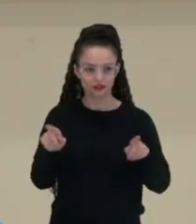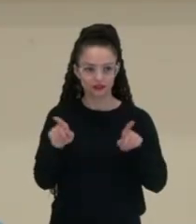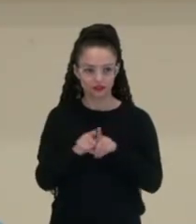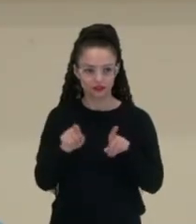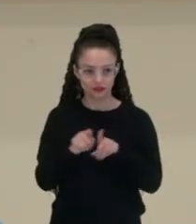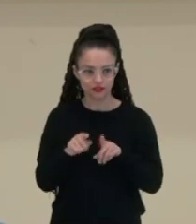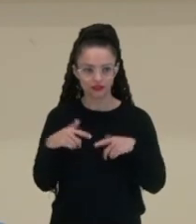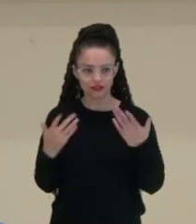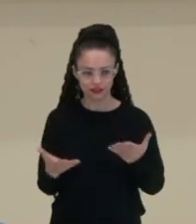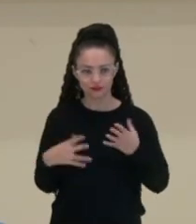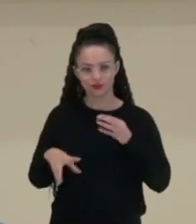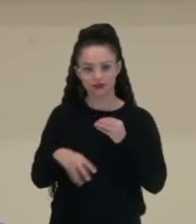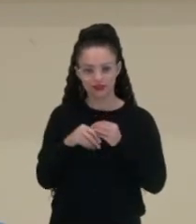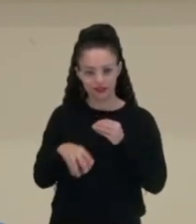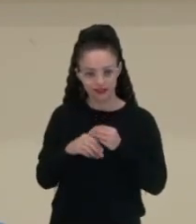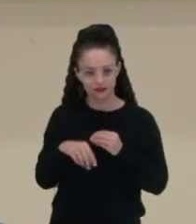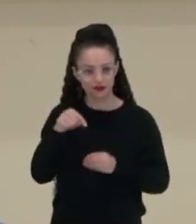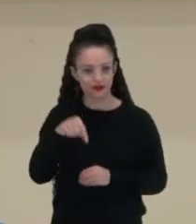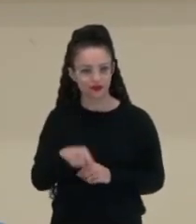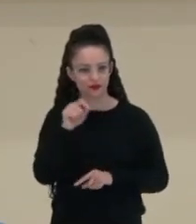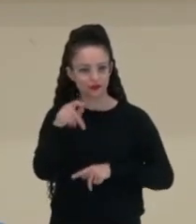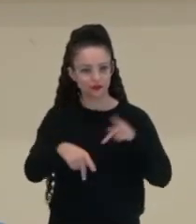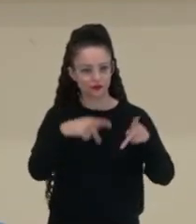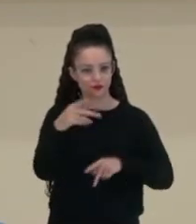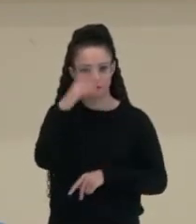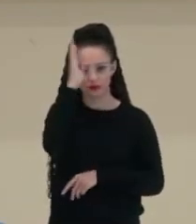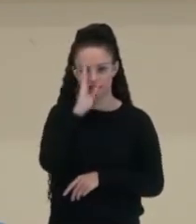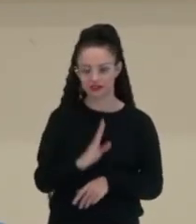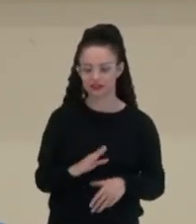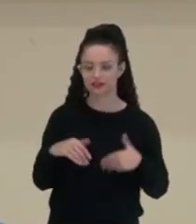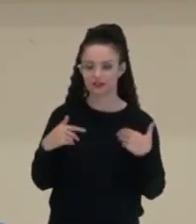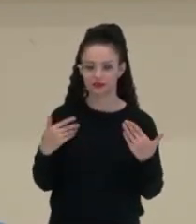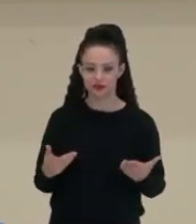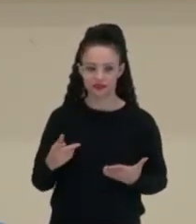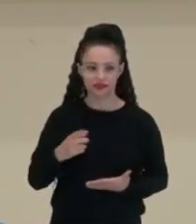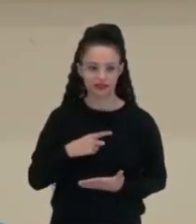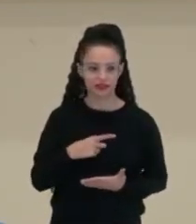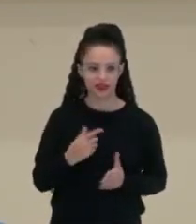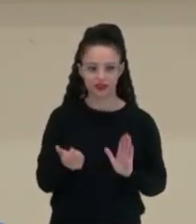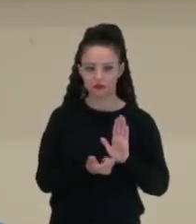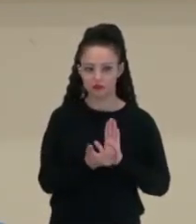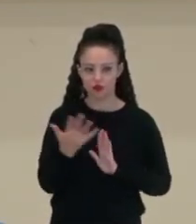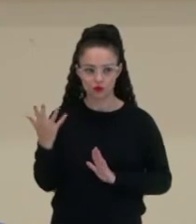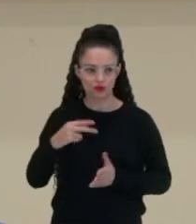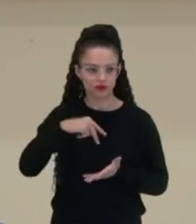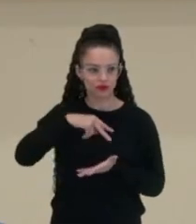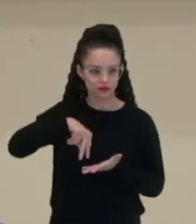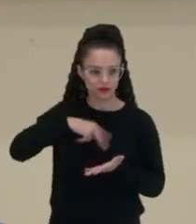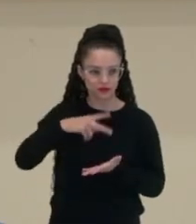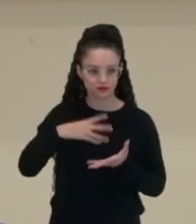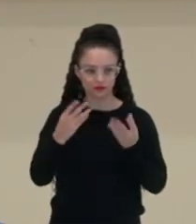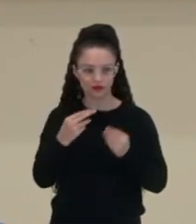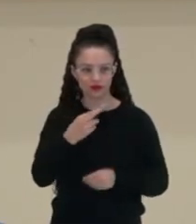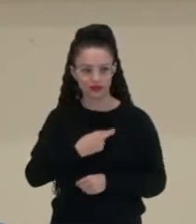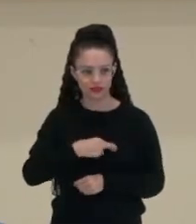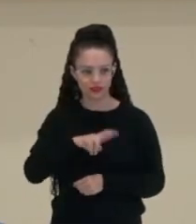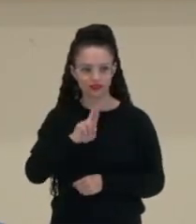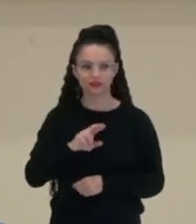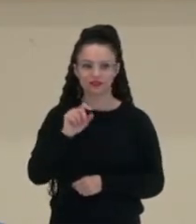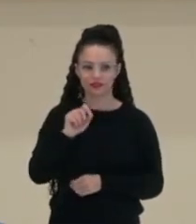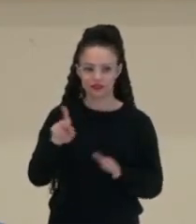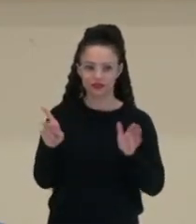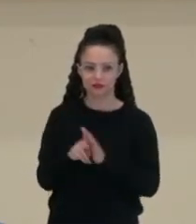também, né, acrescentou aqui no nosso povo brasileiro, né? A gente tem muitas danças, tem muita religião, enfim, que veio